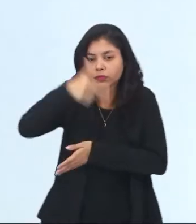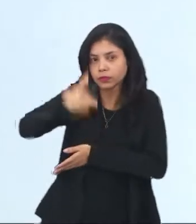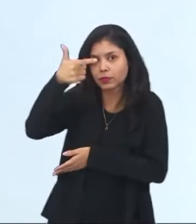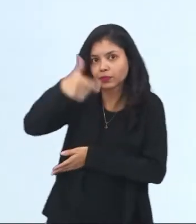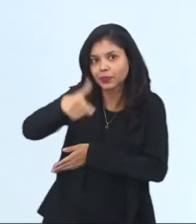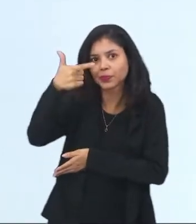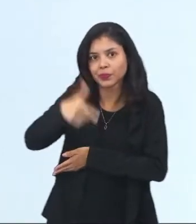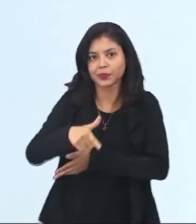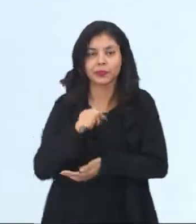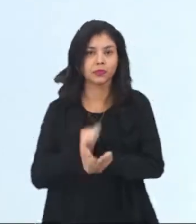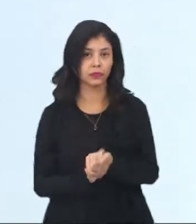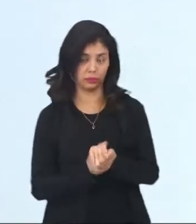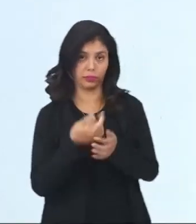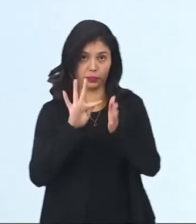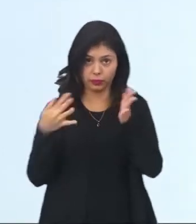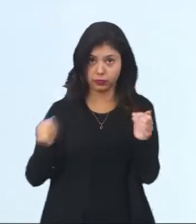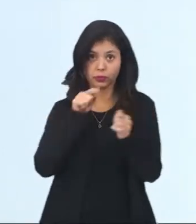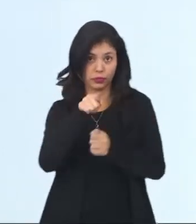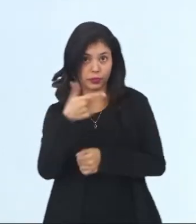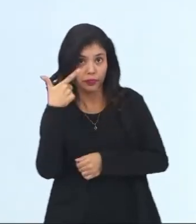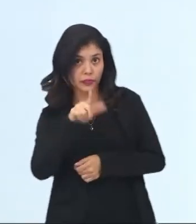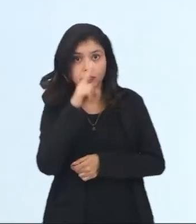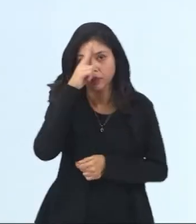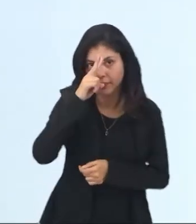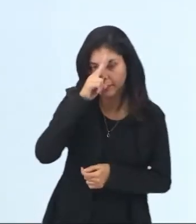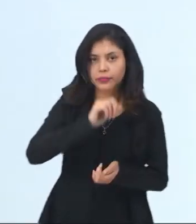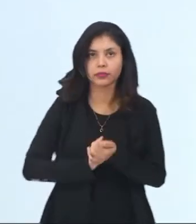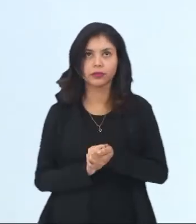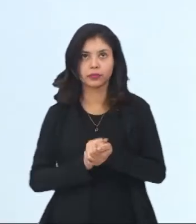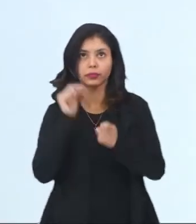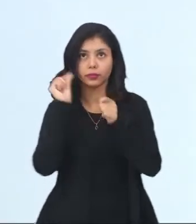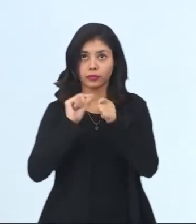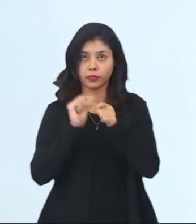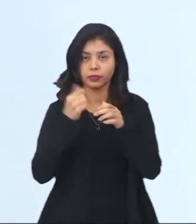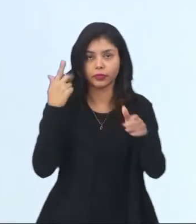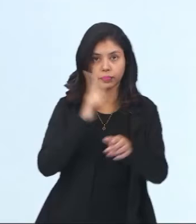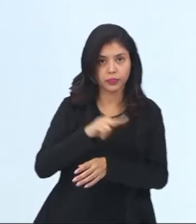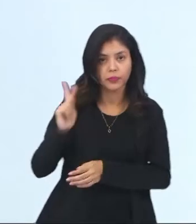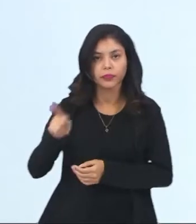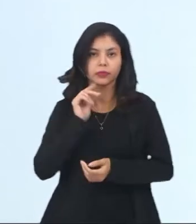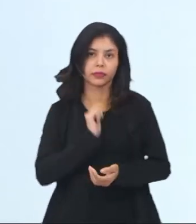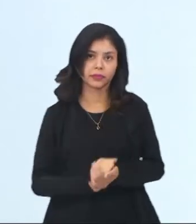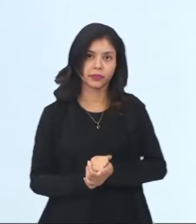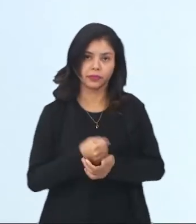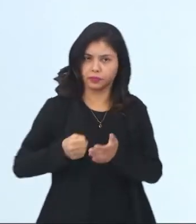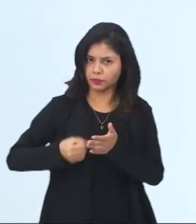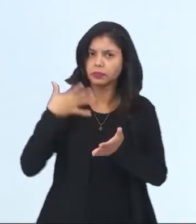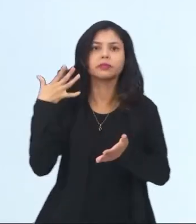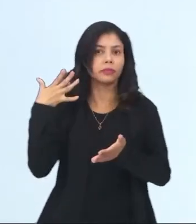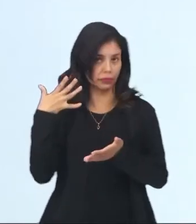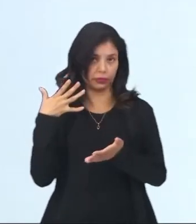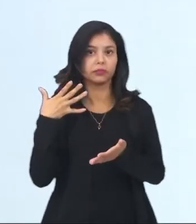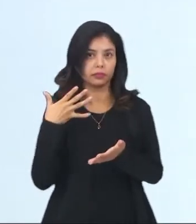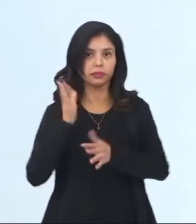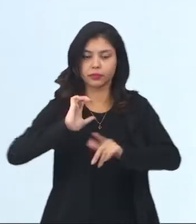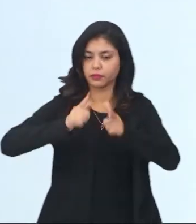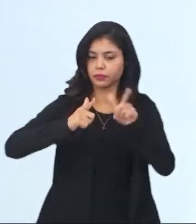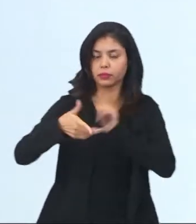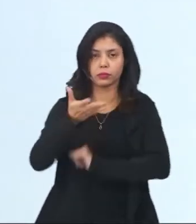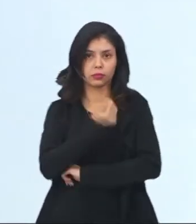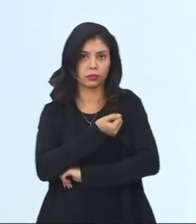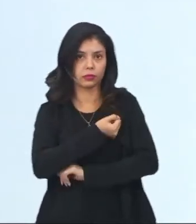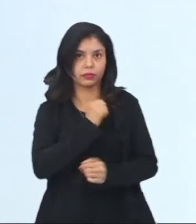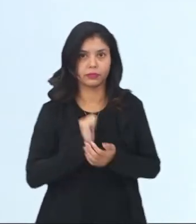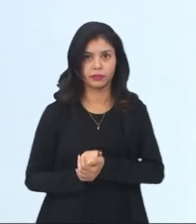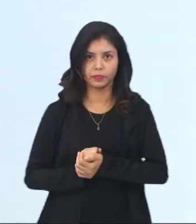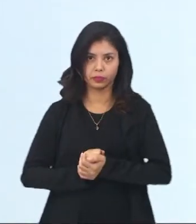pessoal, essas fórmulas, você vai ficar lembrando. Muita gente fala assim, professor, né, são muitas letras, muitos números, mas